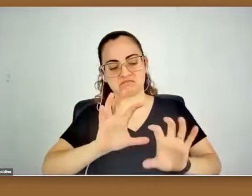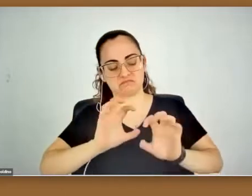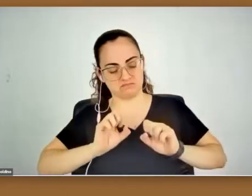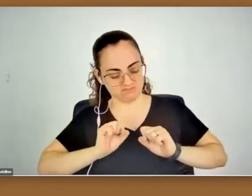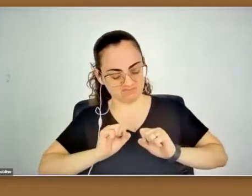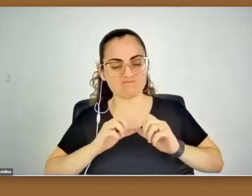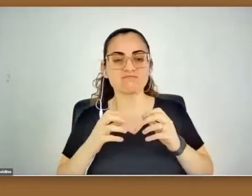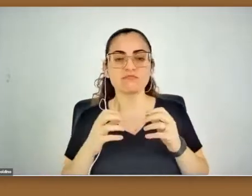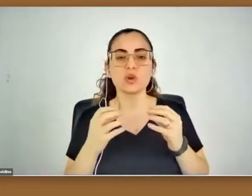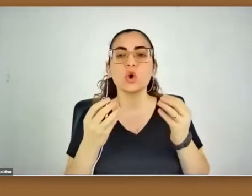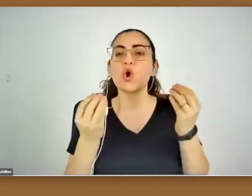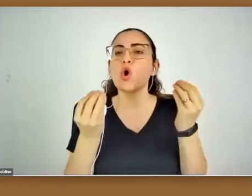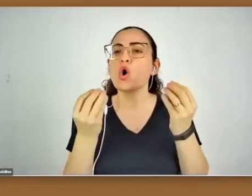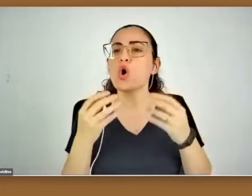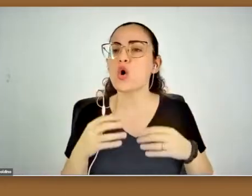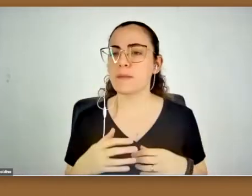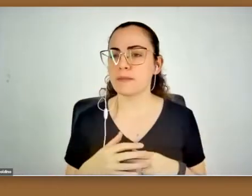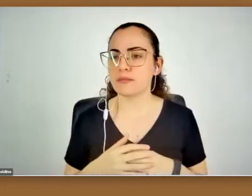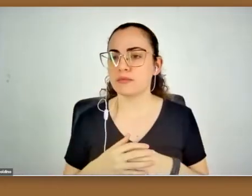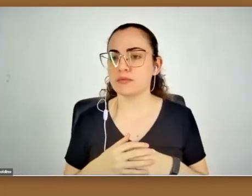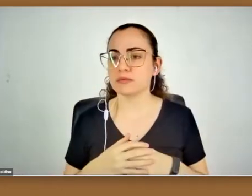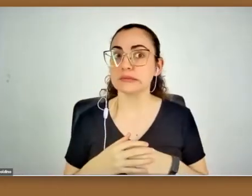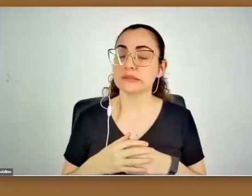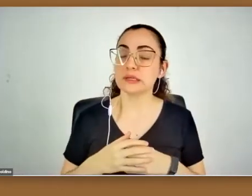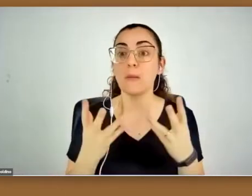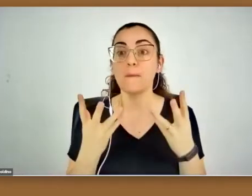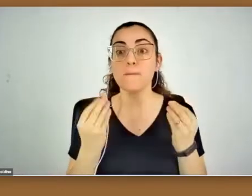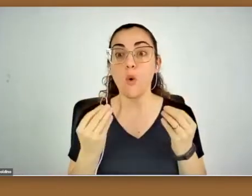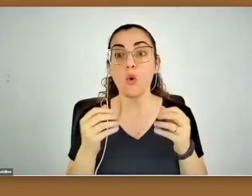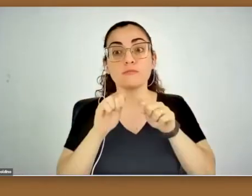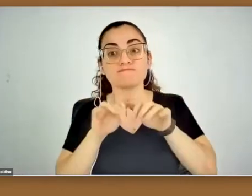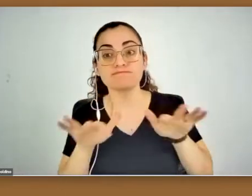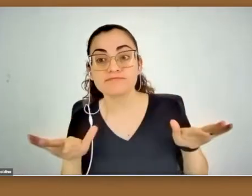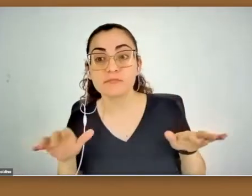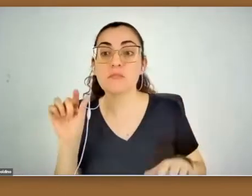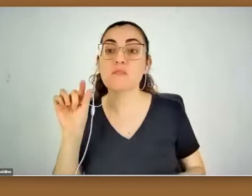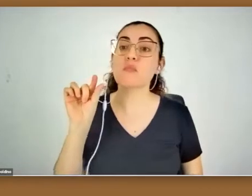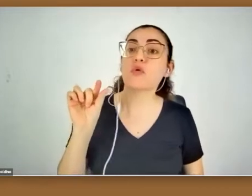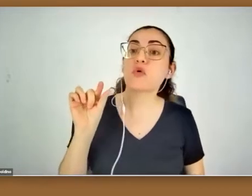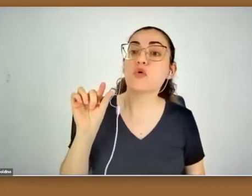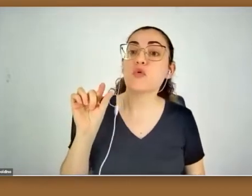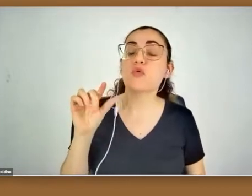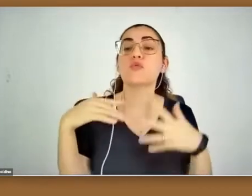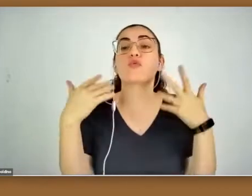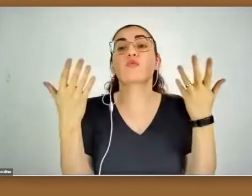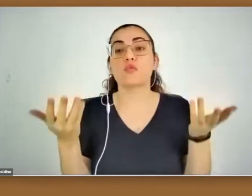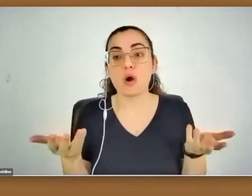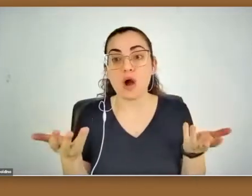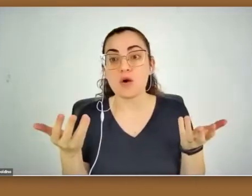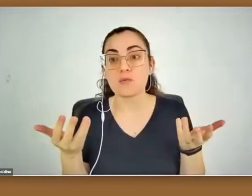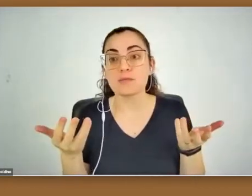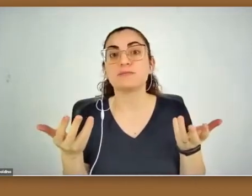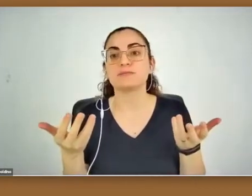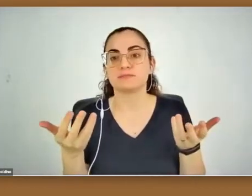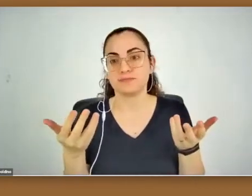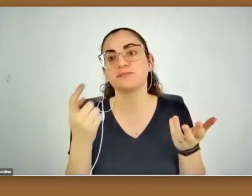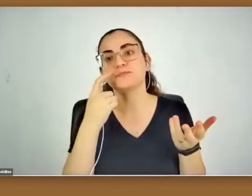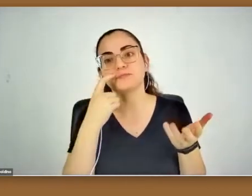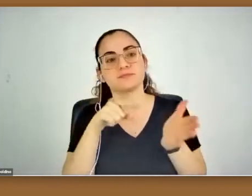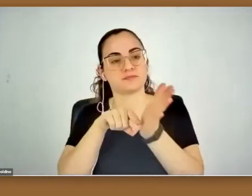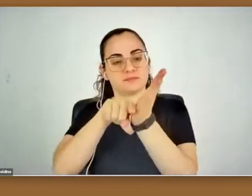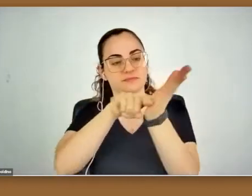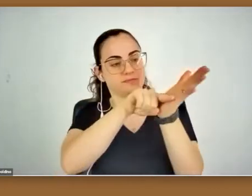está acontecendo, né? Qual é a frequência dela nessa população? Outro ponto importante que o epidemiologista tenta saber